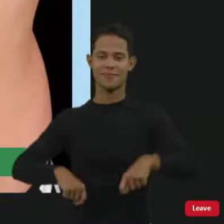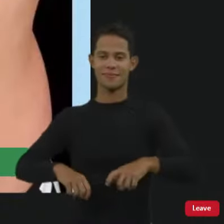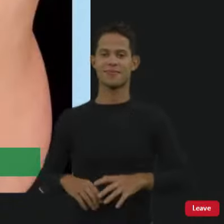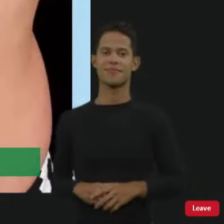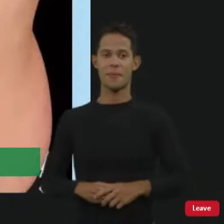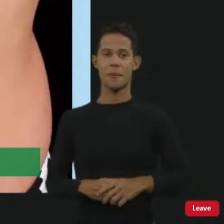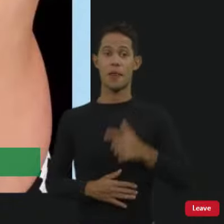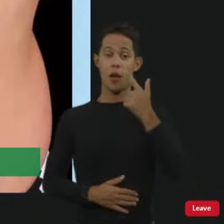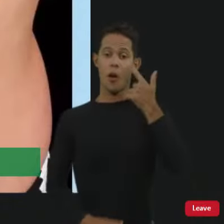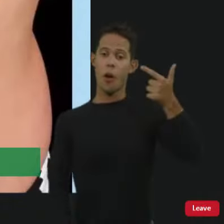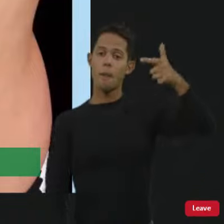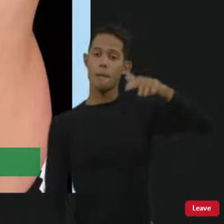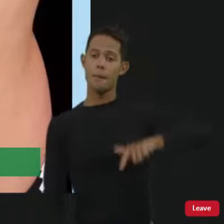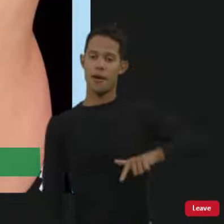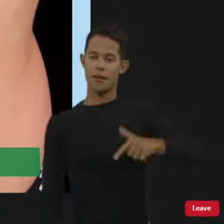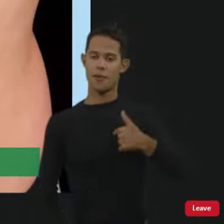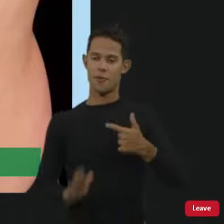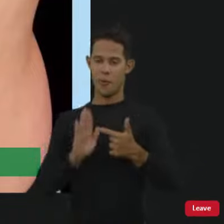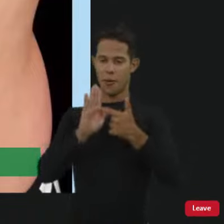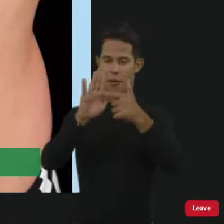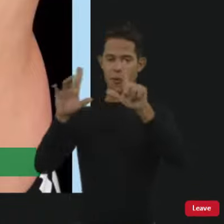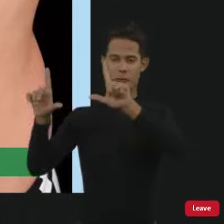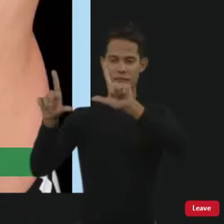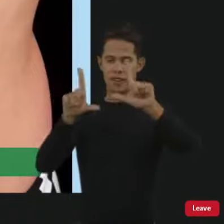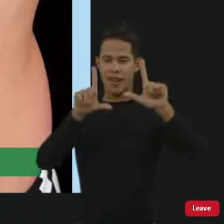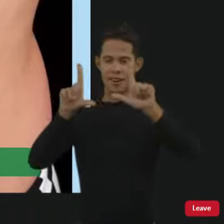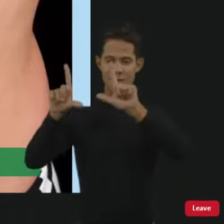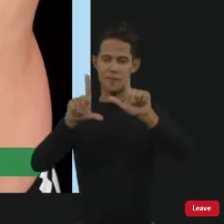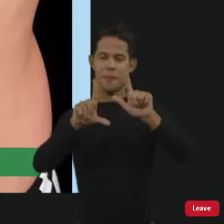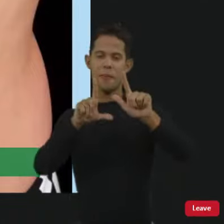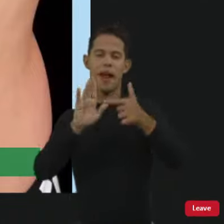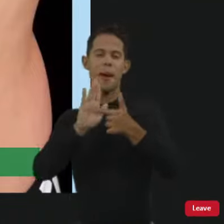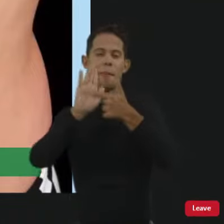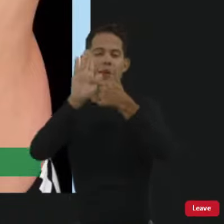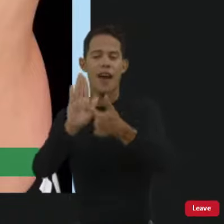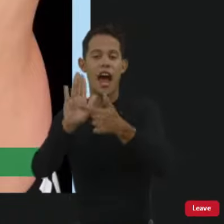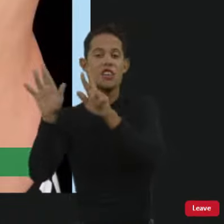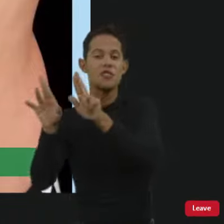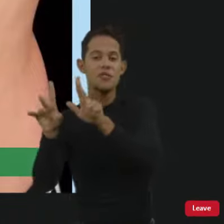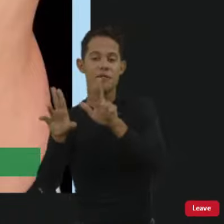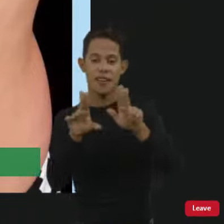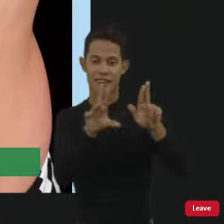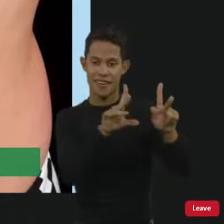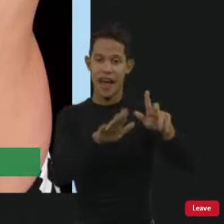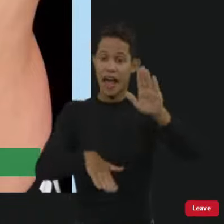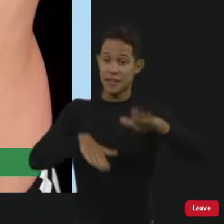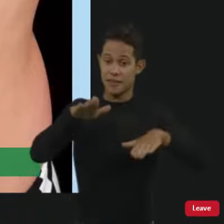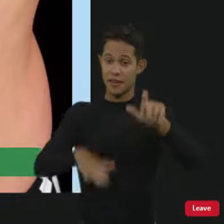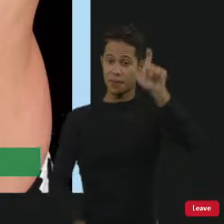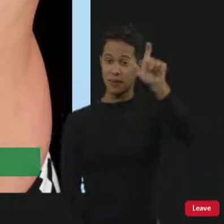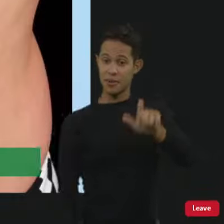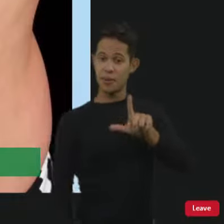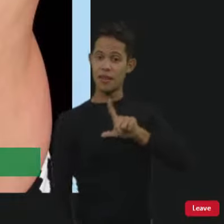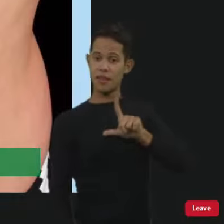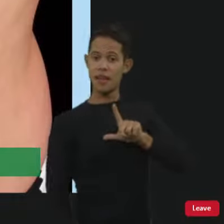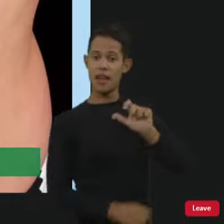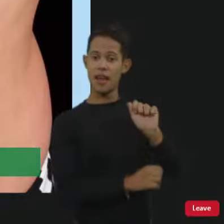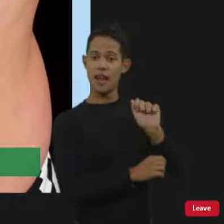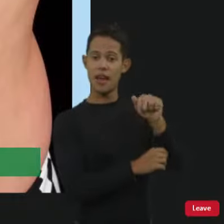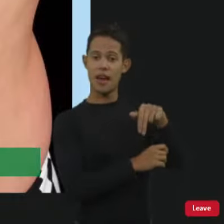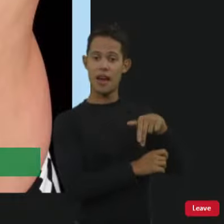Aqui eu coloco esse slide só para diferenciar um pouquinho, porque quem tem angedema pode, um